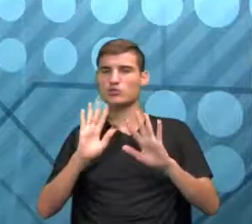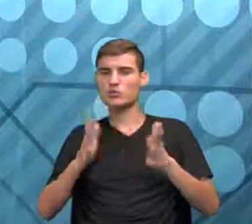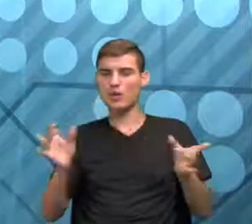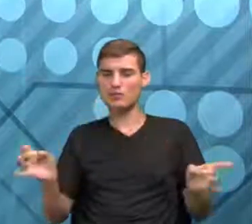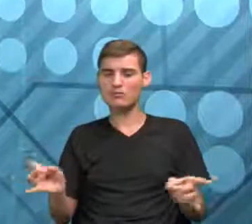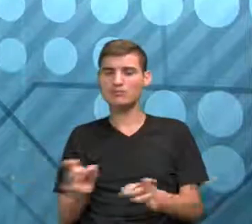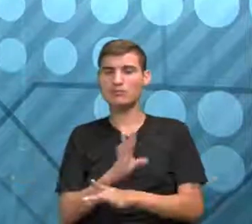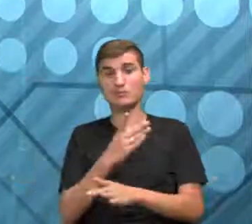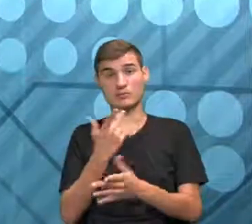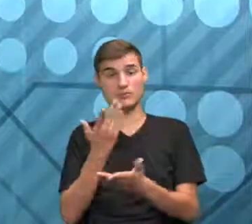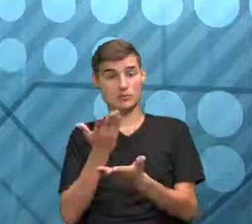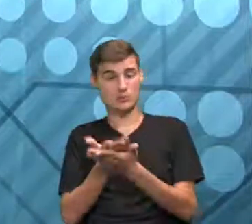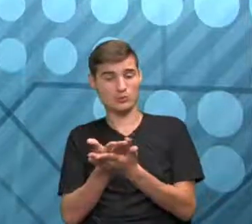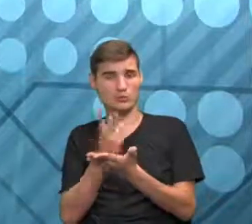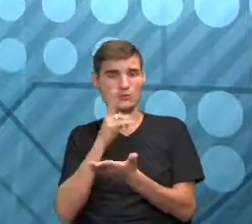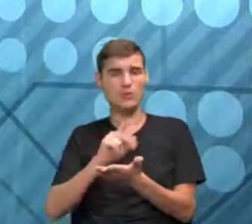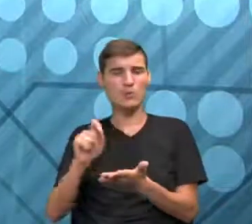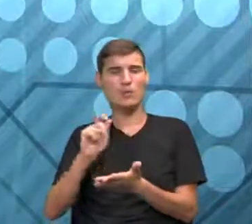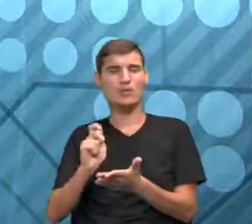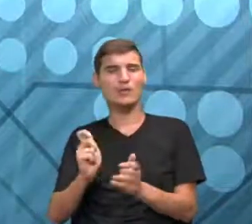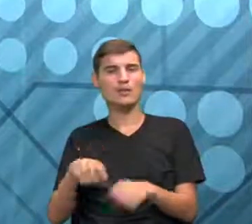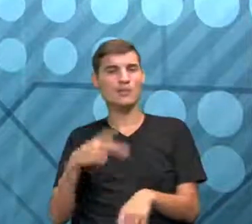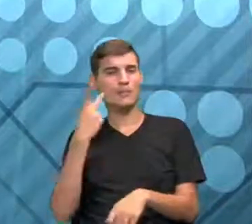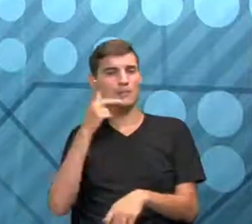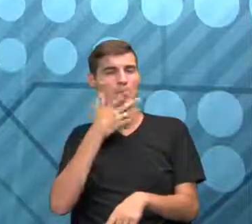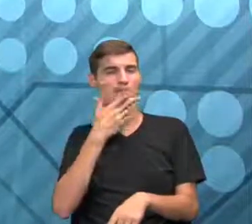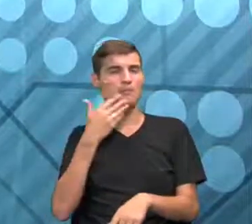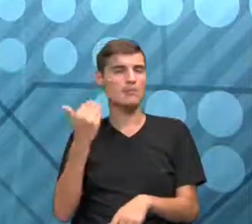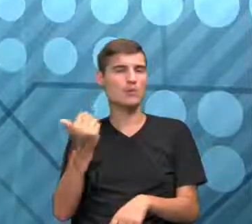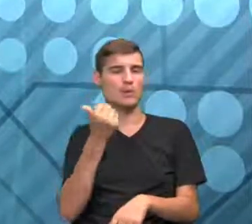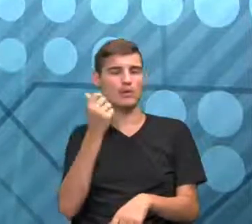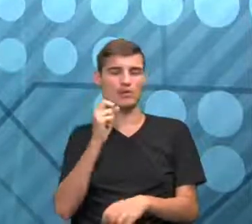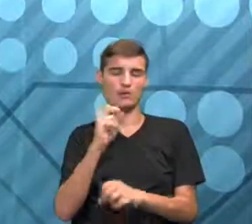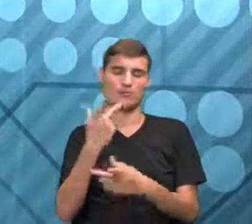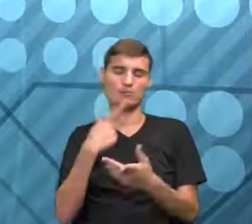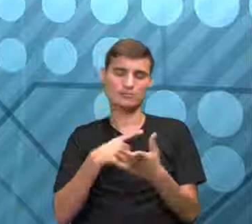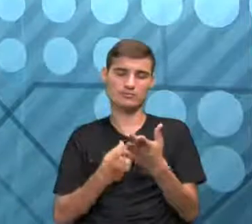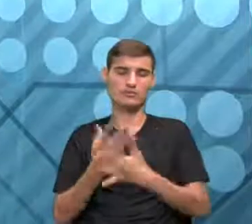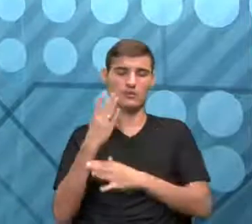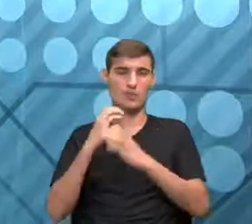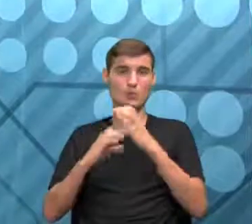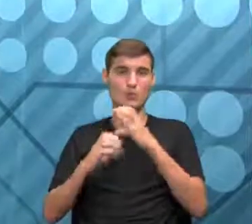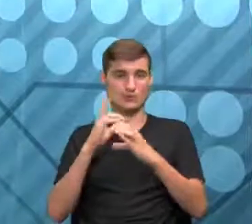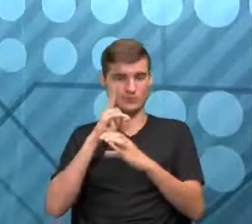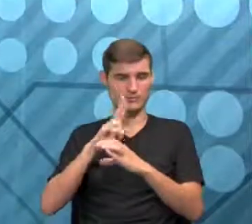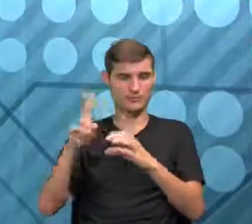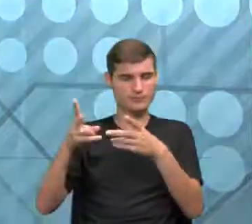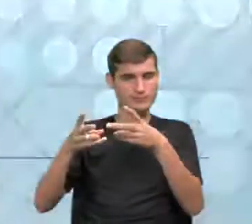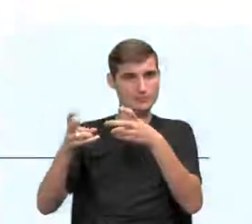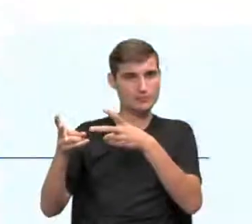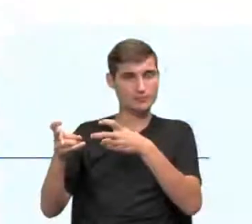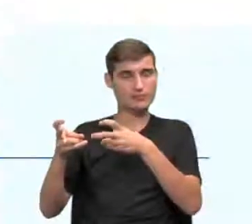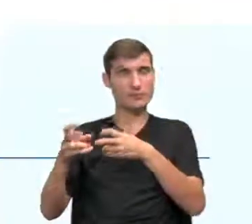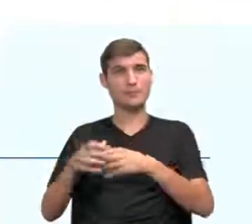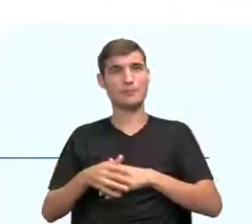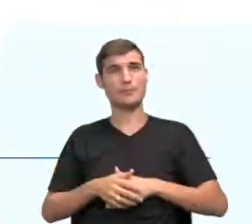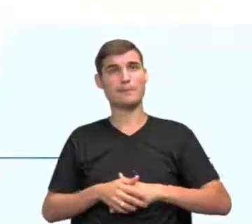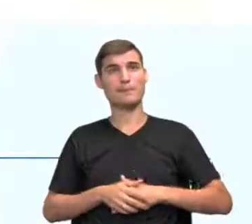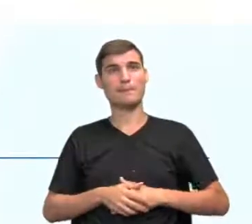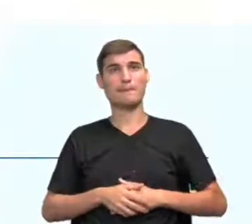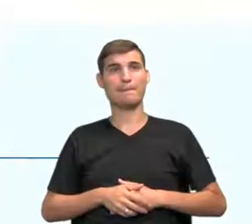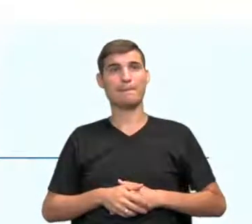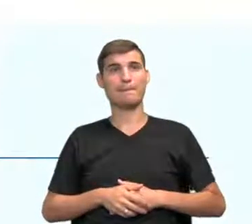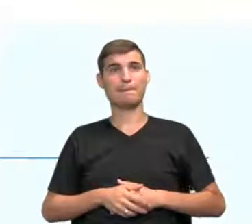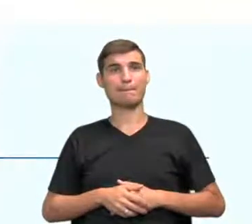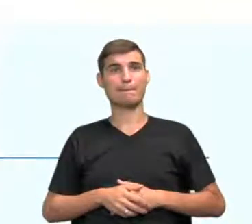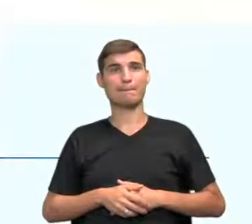estudar e ver o que a gente consegue fazer para melhorar ou para criar uma comunicação nessa empresa. Observando aqui no slide, então, qual